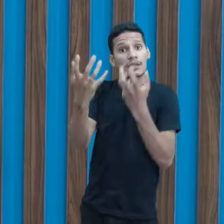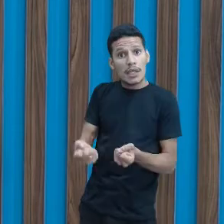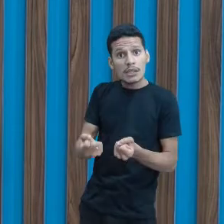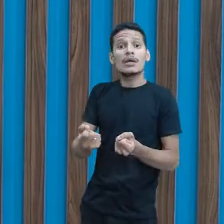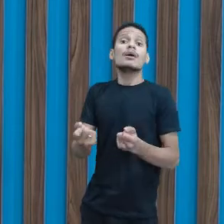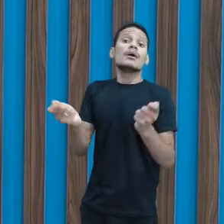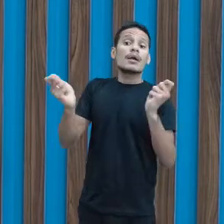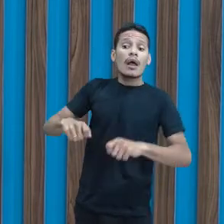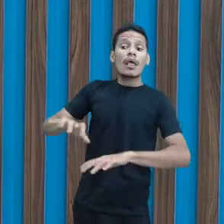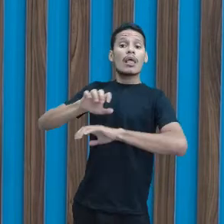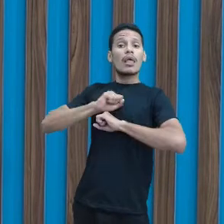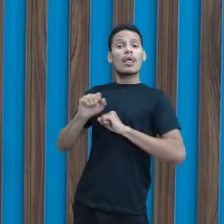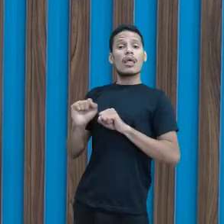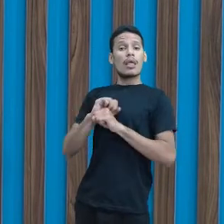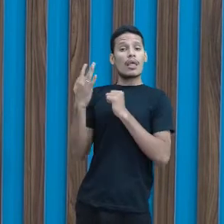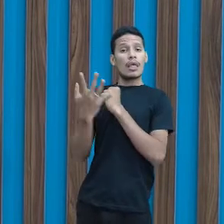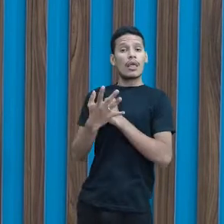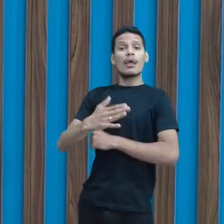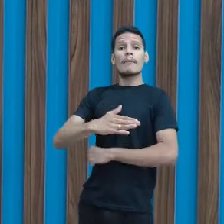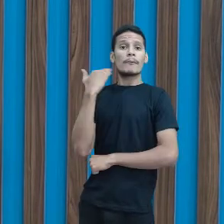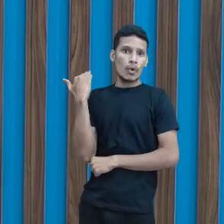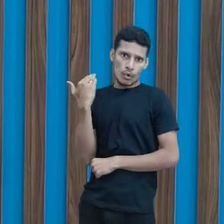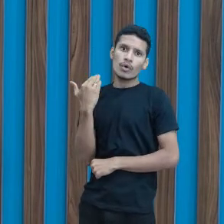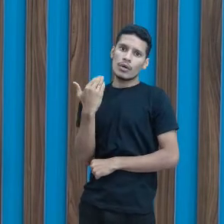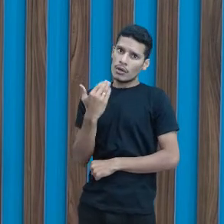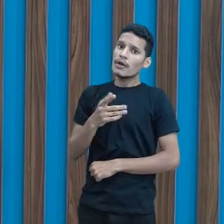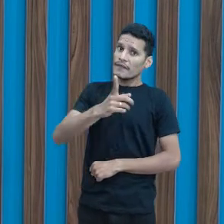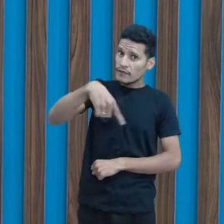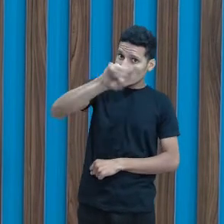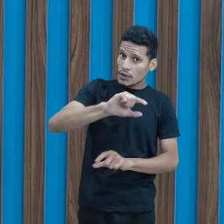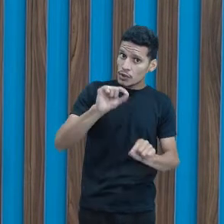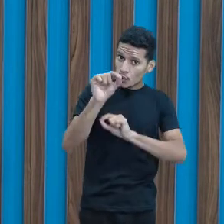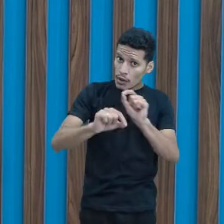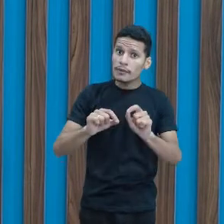à sua morte. Está sendo um co-participante, né,